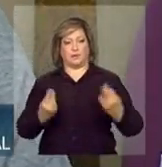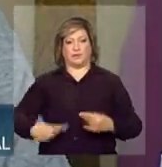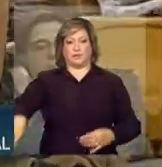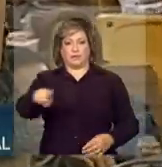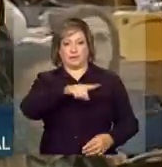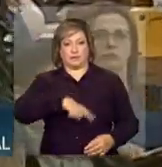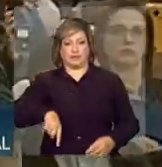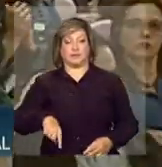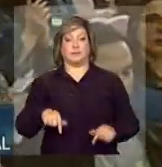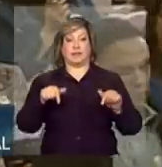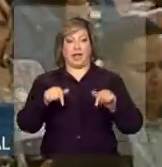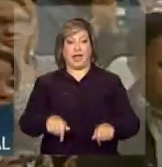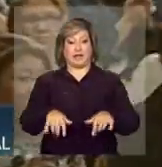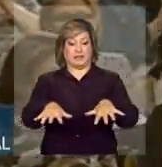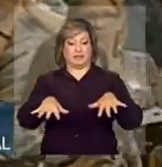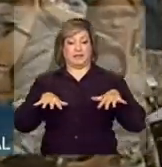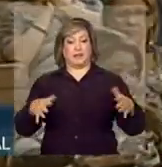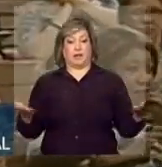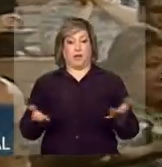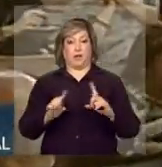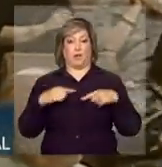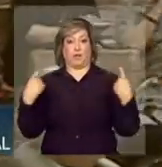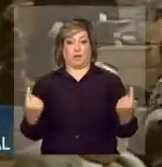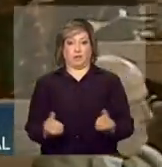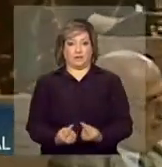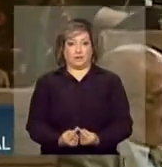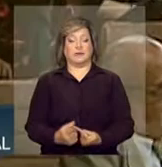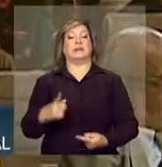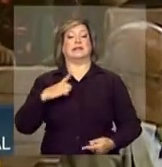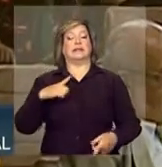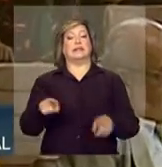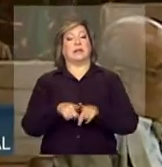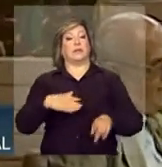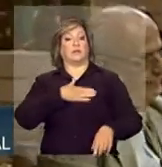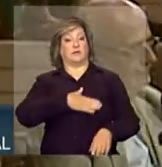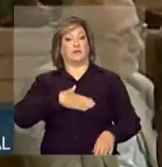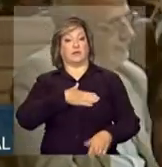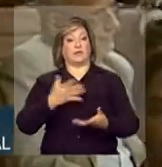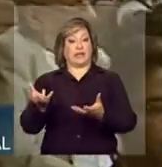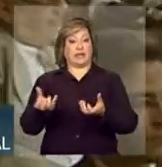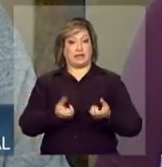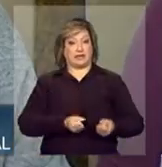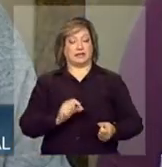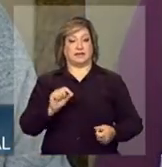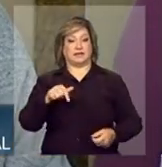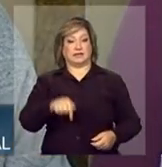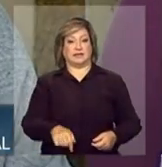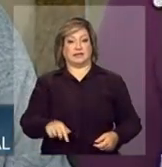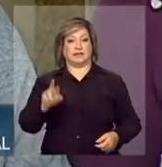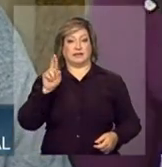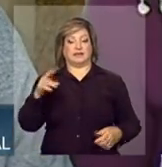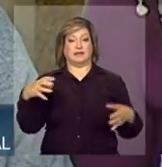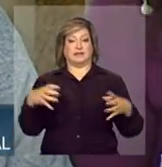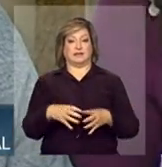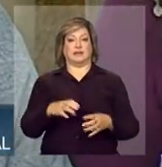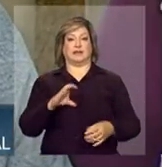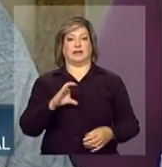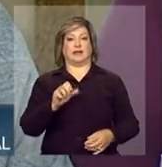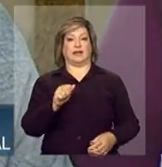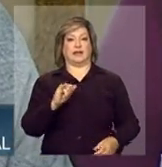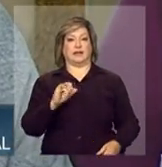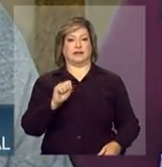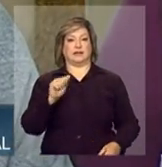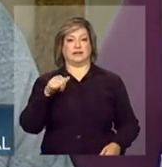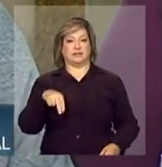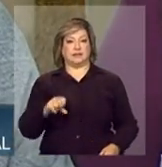vocês. Essa plenária, temos também a honra de receber representantes das CAISANs, das